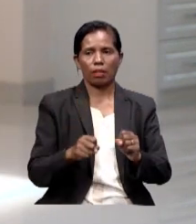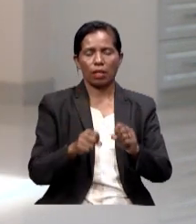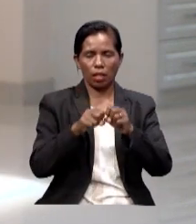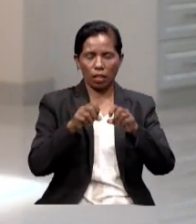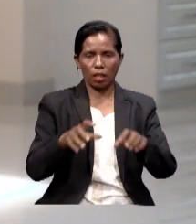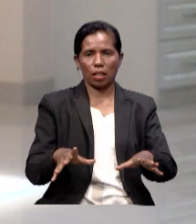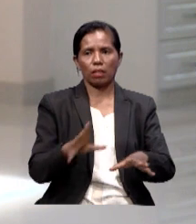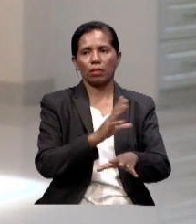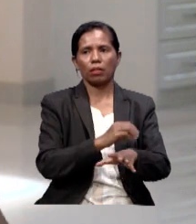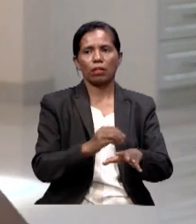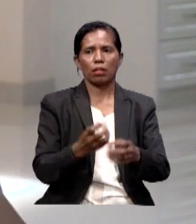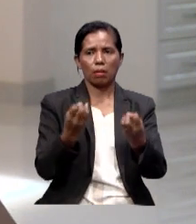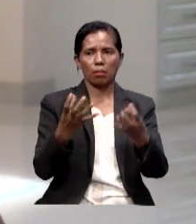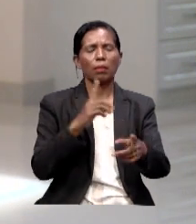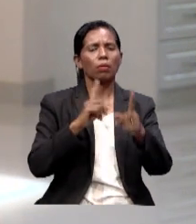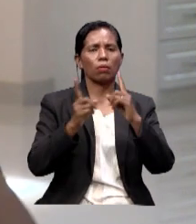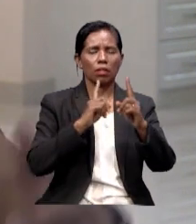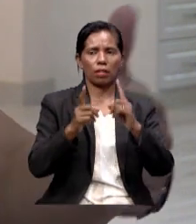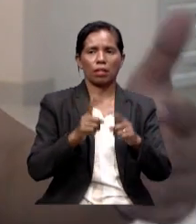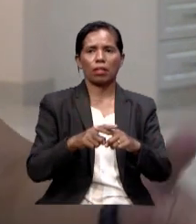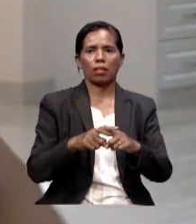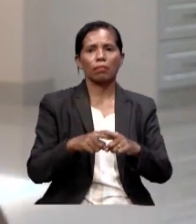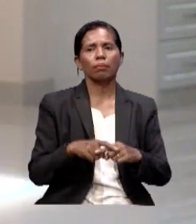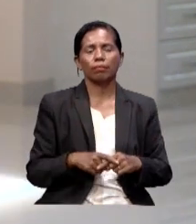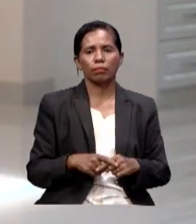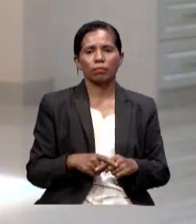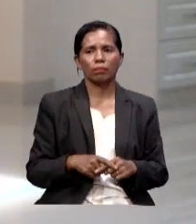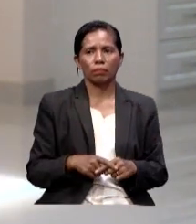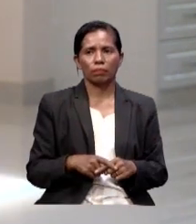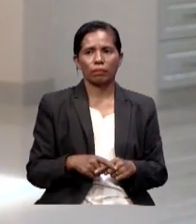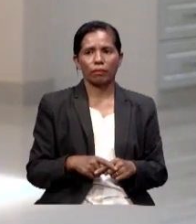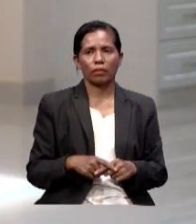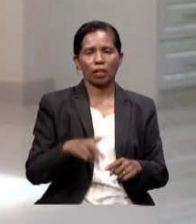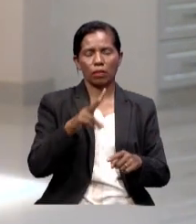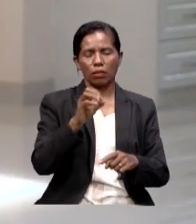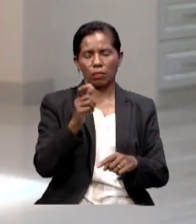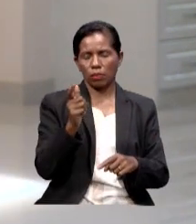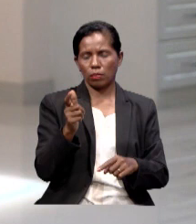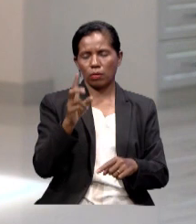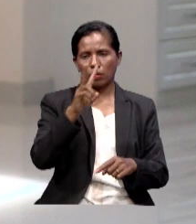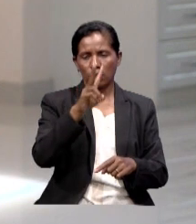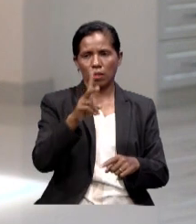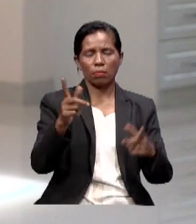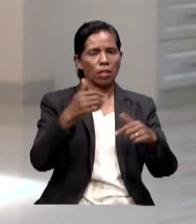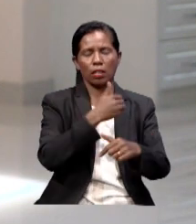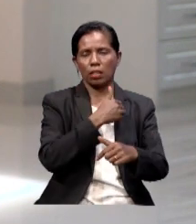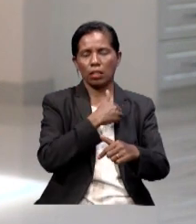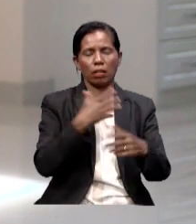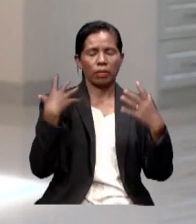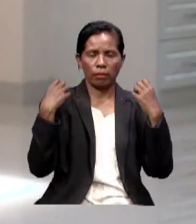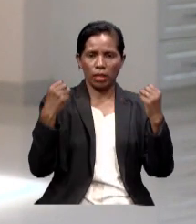duni pensão vitalícia ne barbara kulia, desde que das 2002 mai ele tem mas sida o kida brani atu